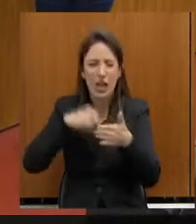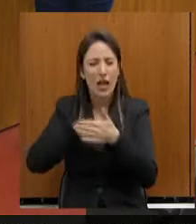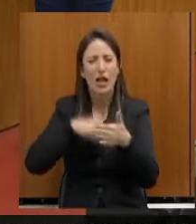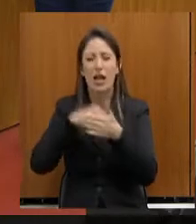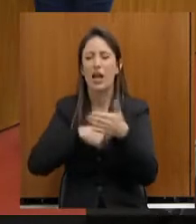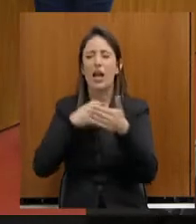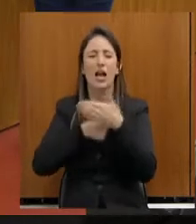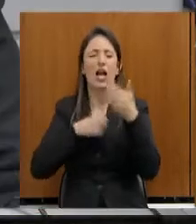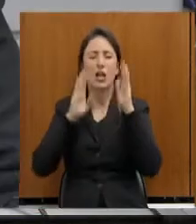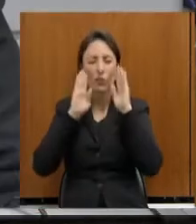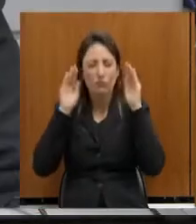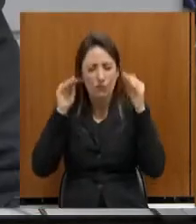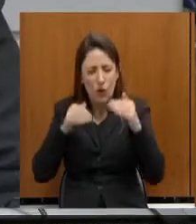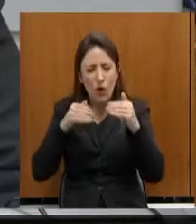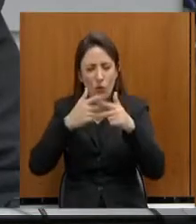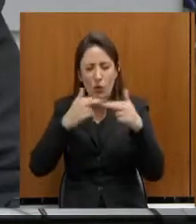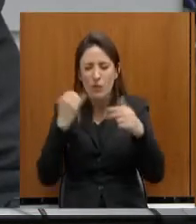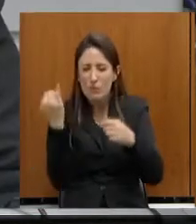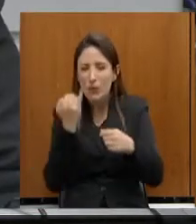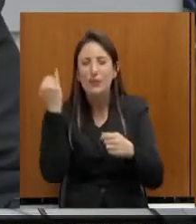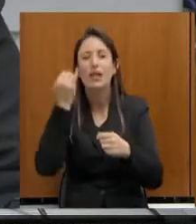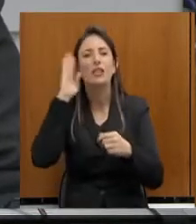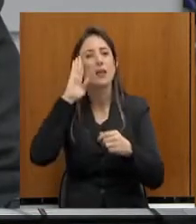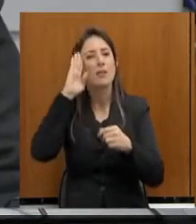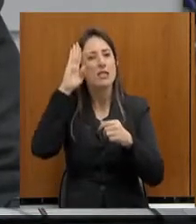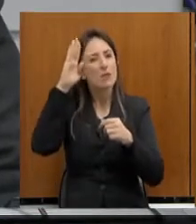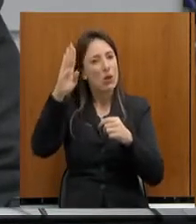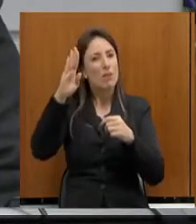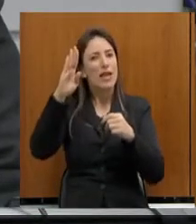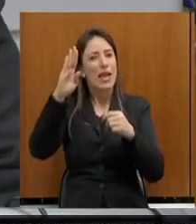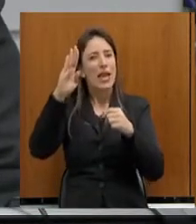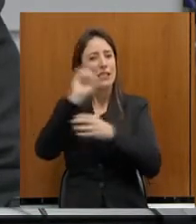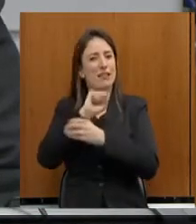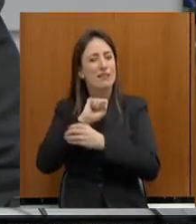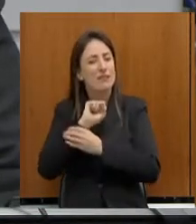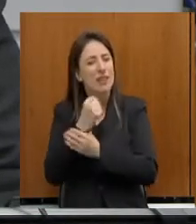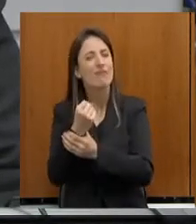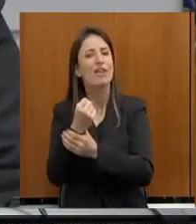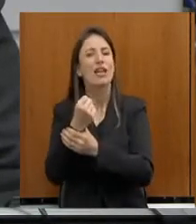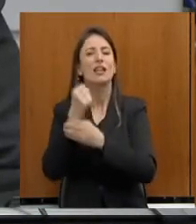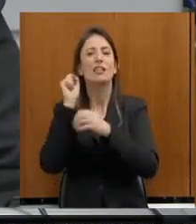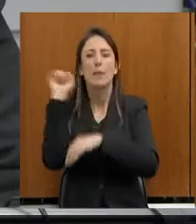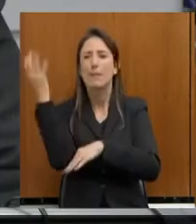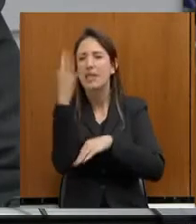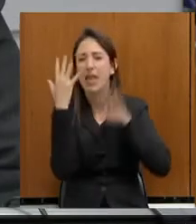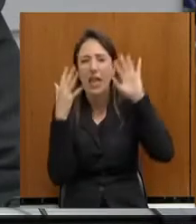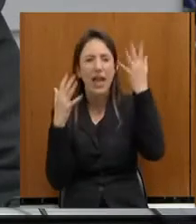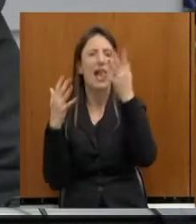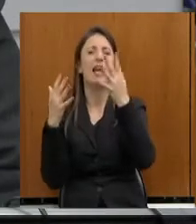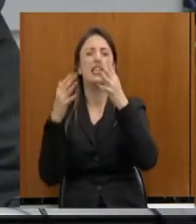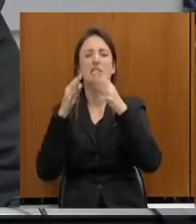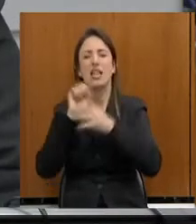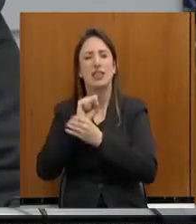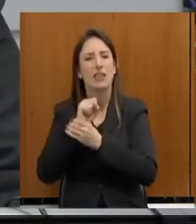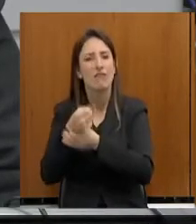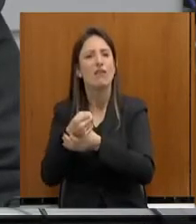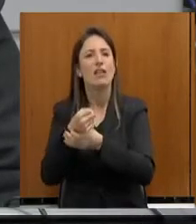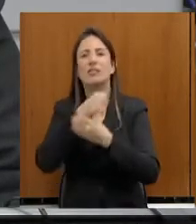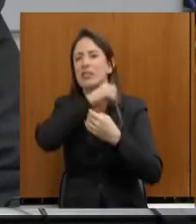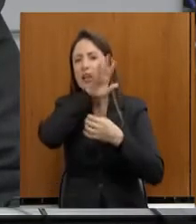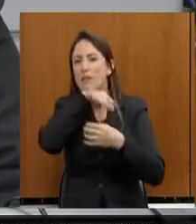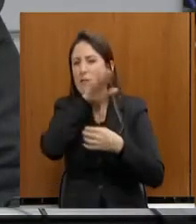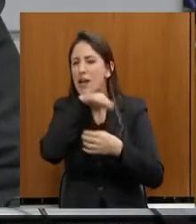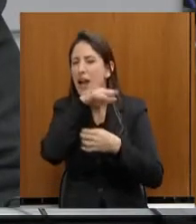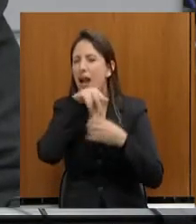é sobretudo do nosso do nosso meio ambiente dos animais e nós a